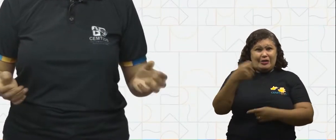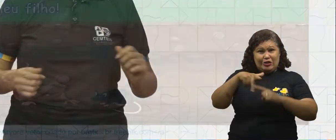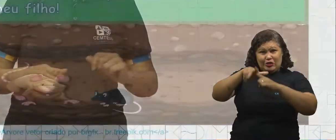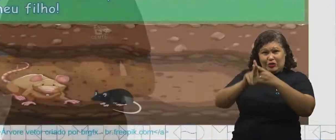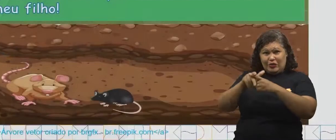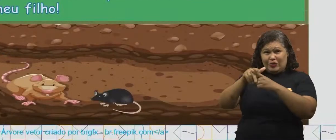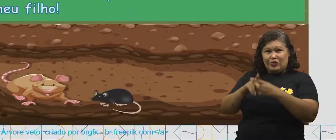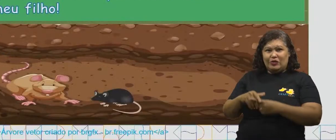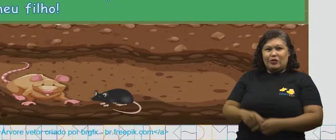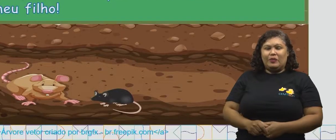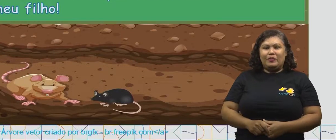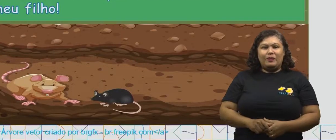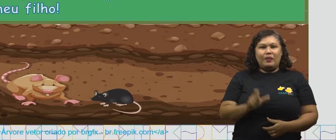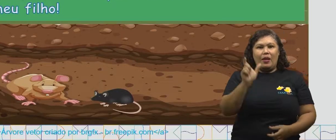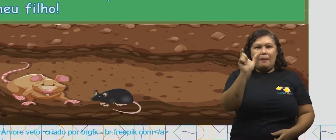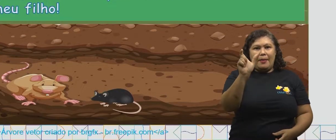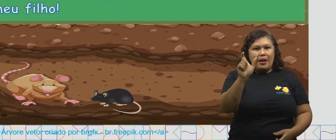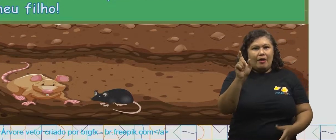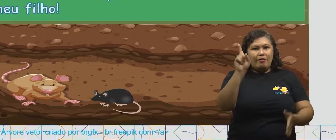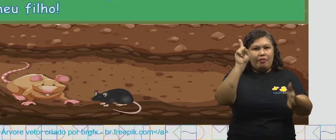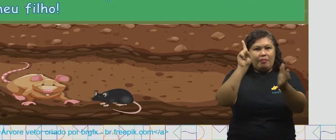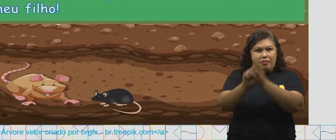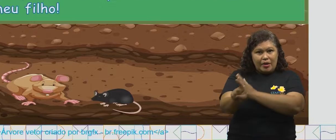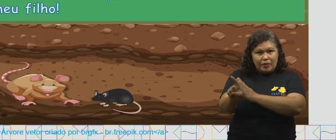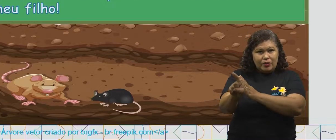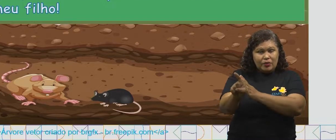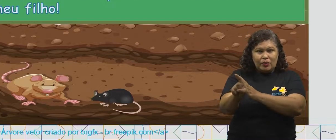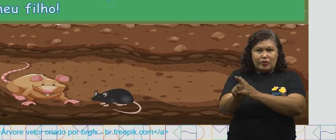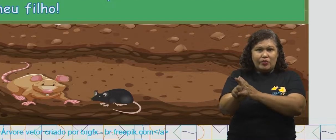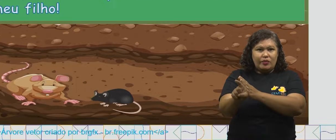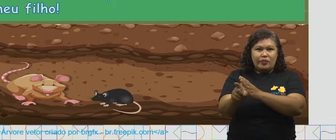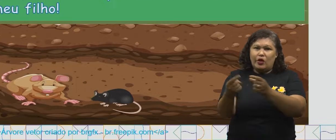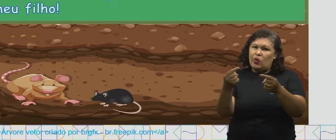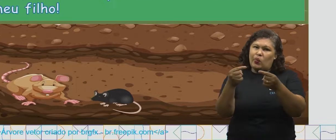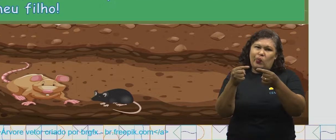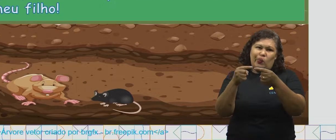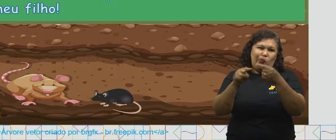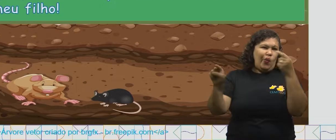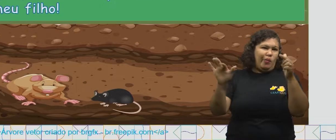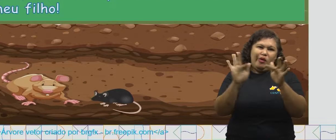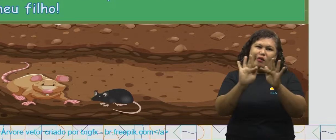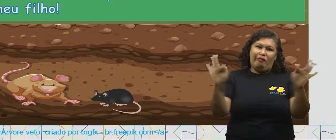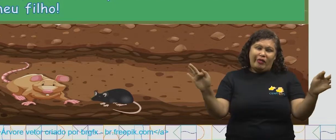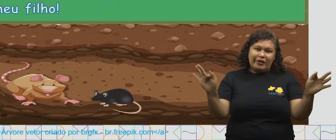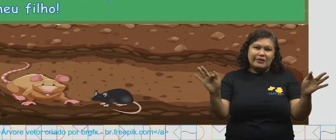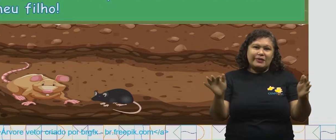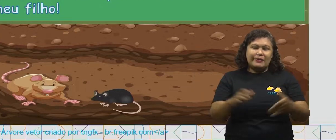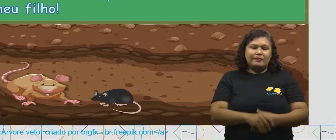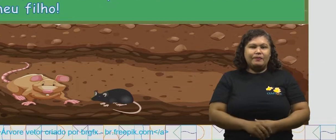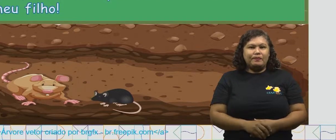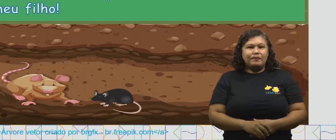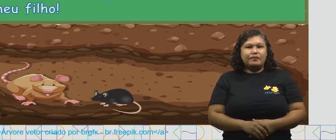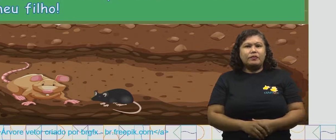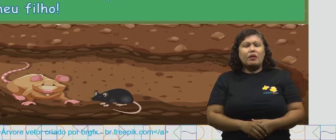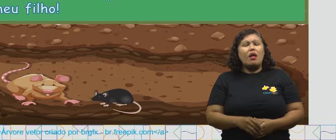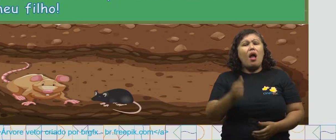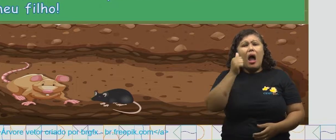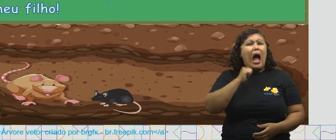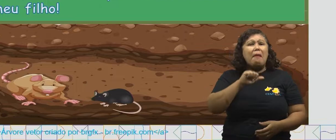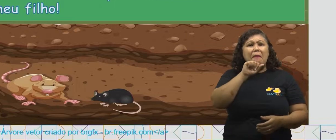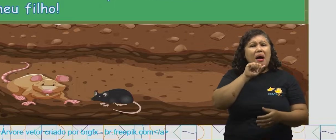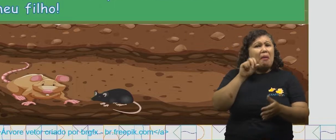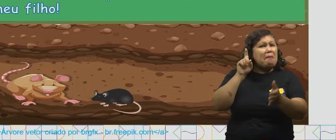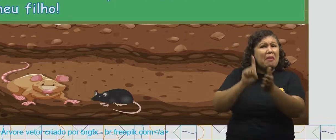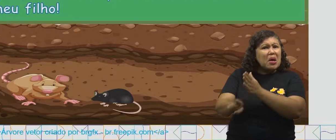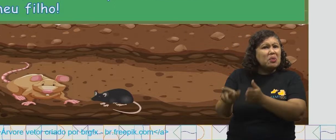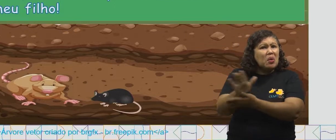Vamos lá. A palavra perguntou não está adequada à situação. Na verdade, a mãe não perguntou.